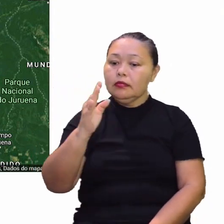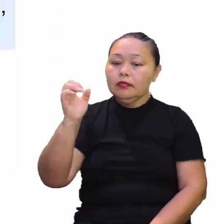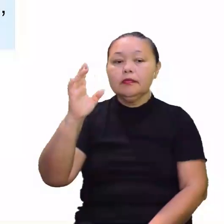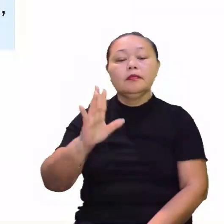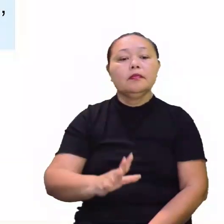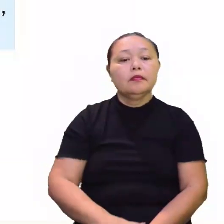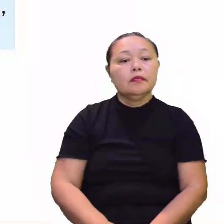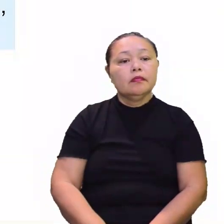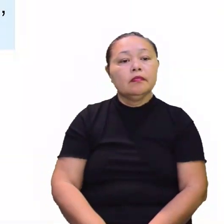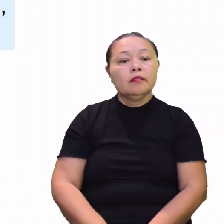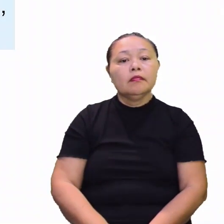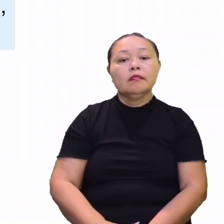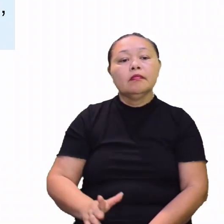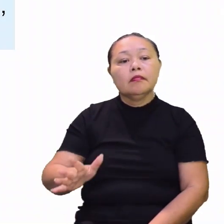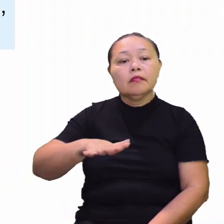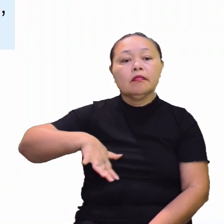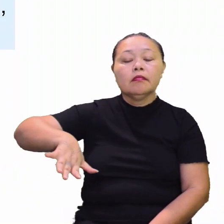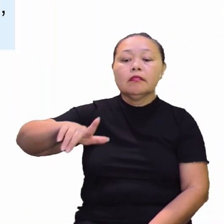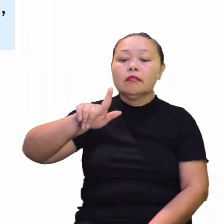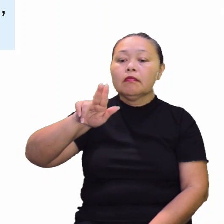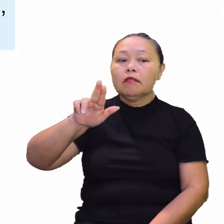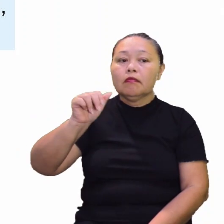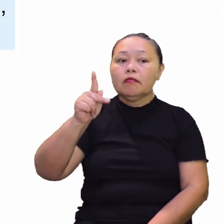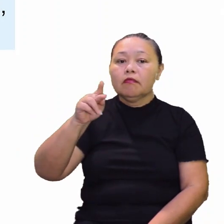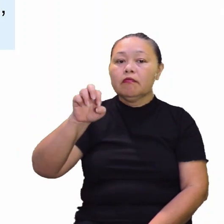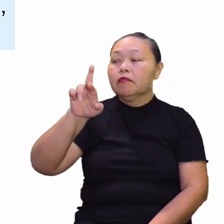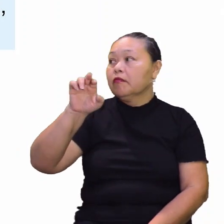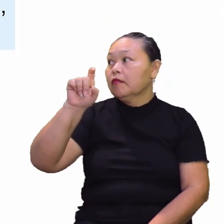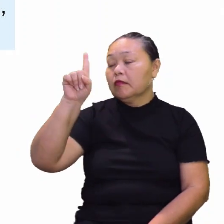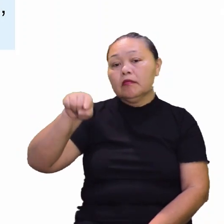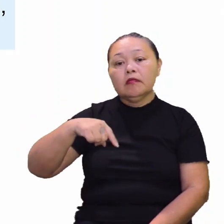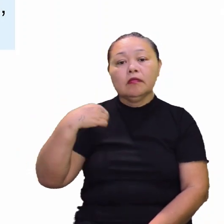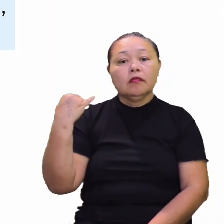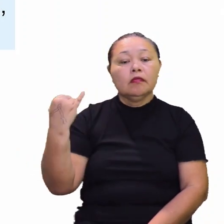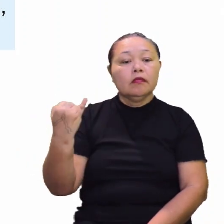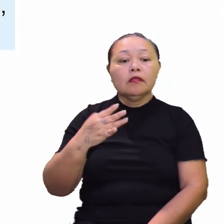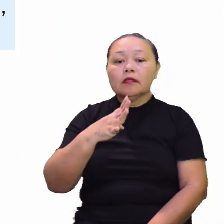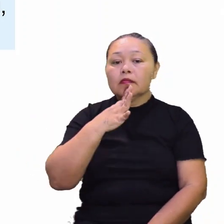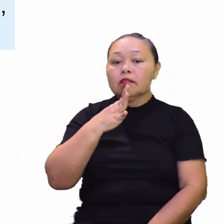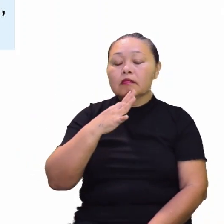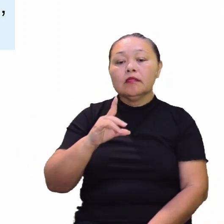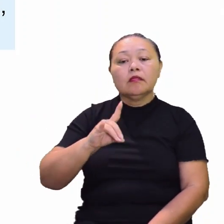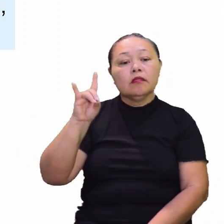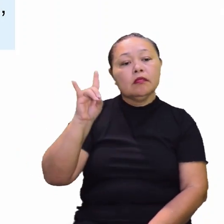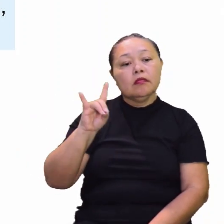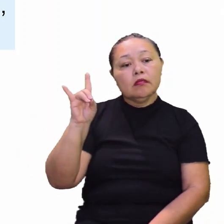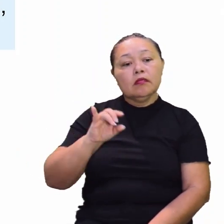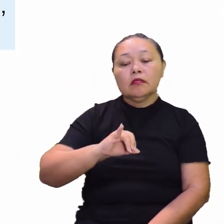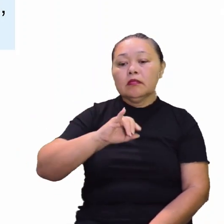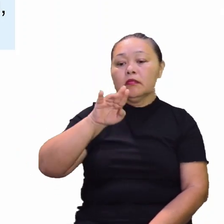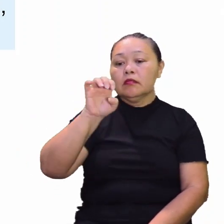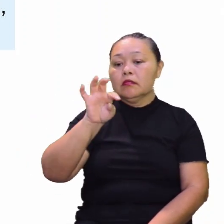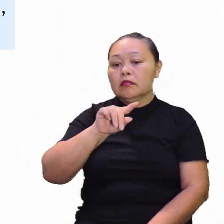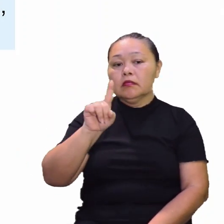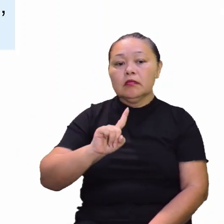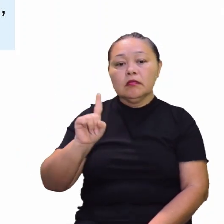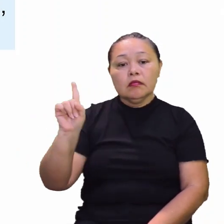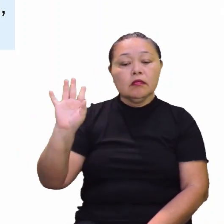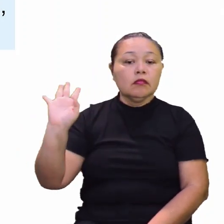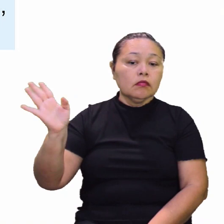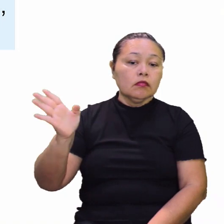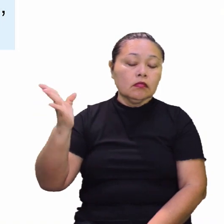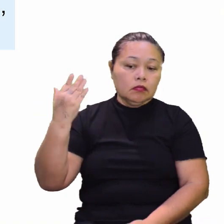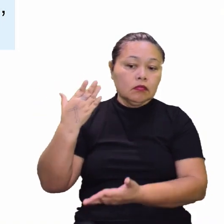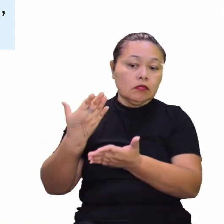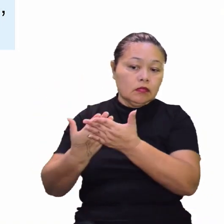Madeira. Bacia do Guaporé. Ela é conhecida na Bolívia como Rio Itenés. Isso aqui a gente